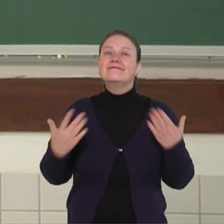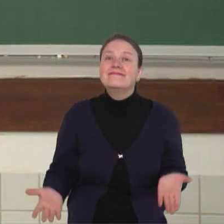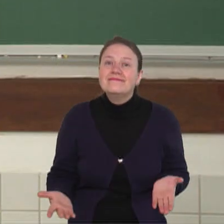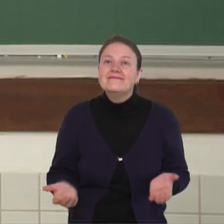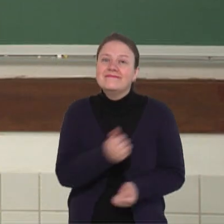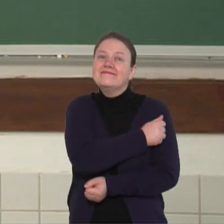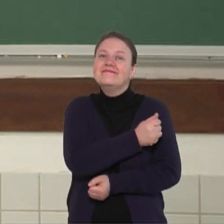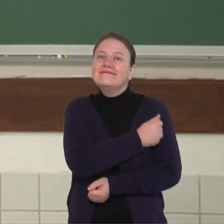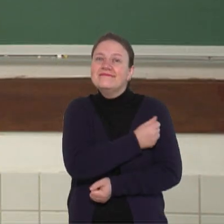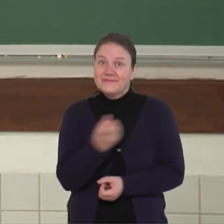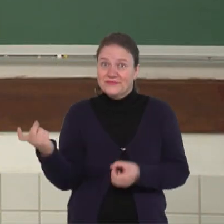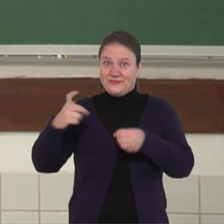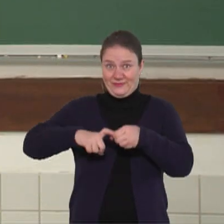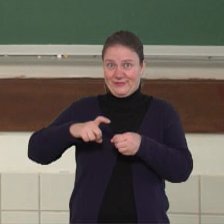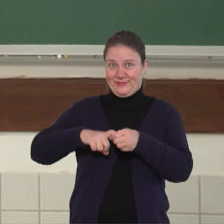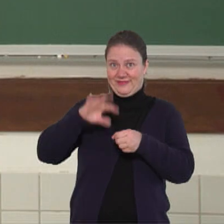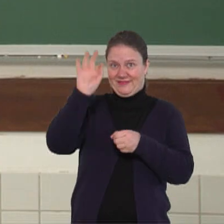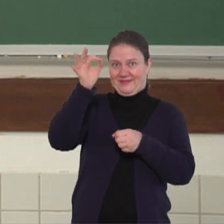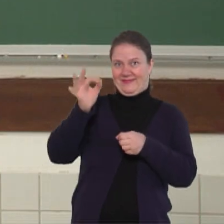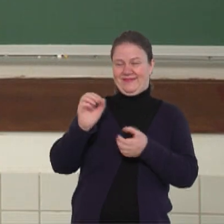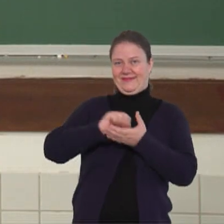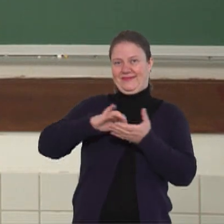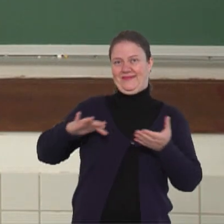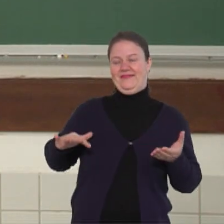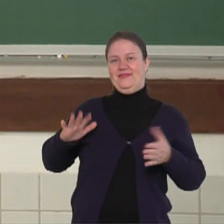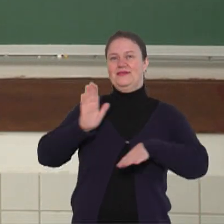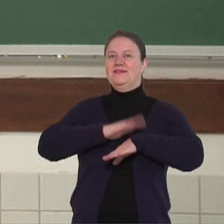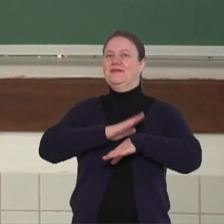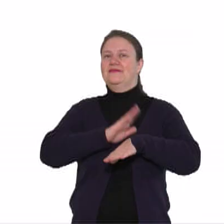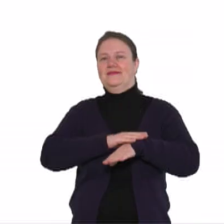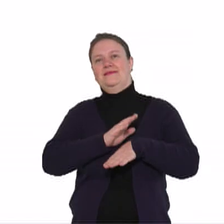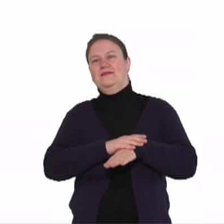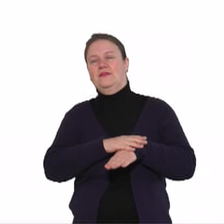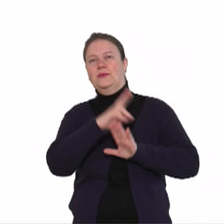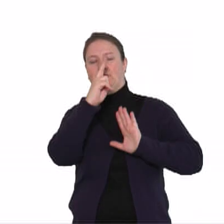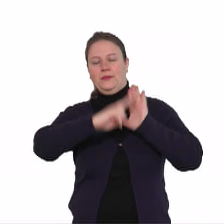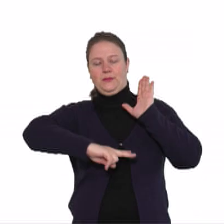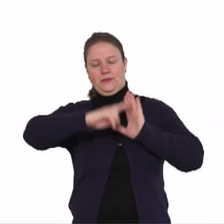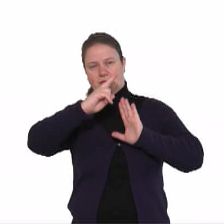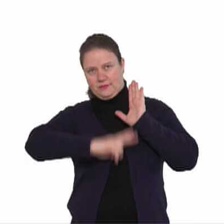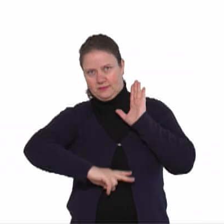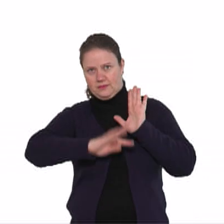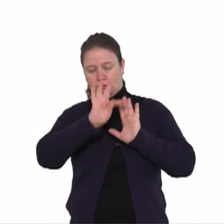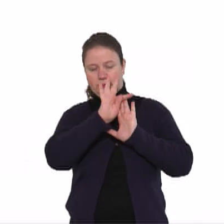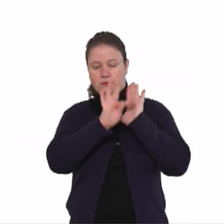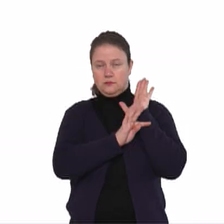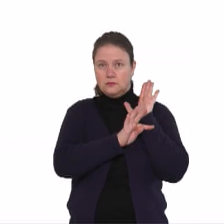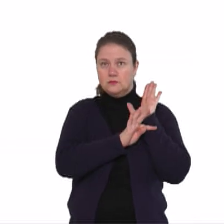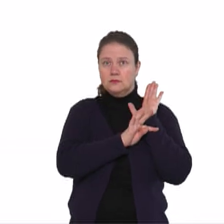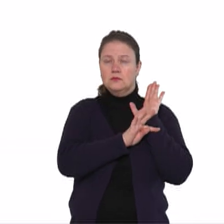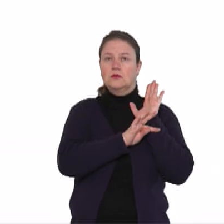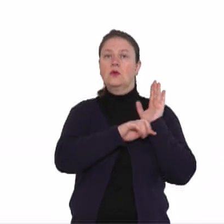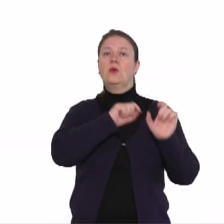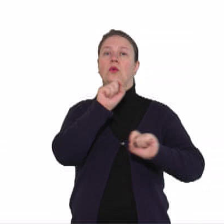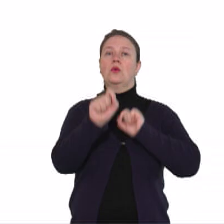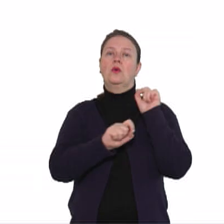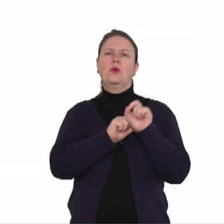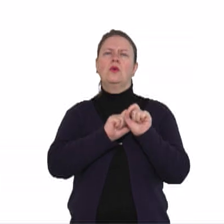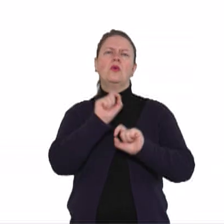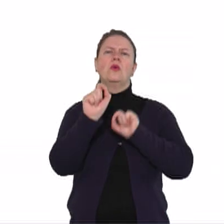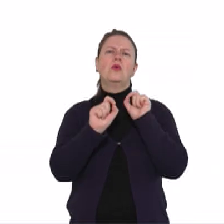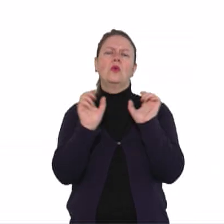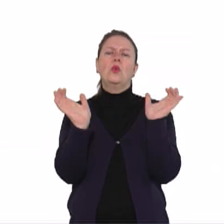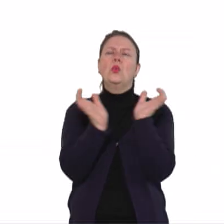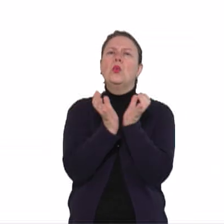Então, estamos de volta para a correção da nossa atividade. Então, eu dei um tempinho para que vocês fizessem a leitura, né, do texto. Então, aqui a questão: a qual